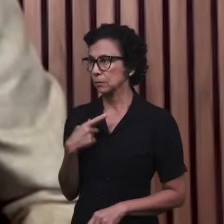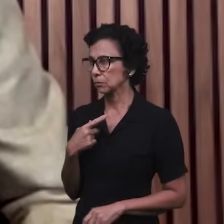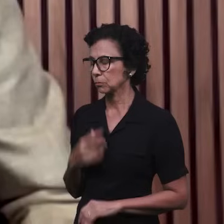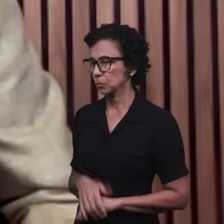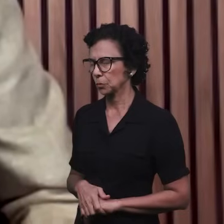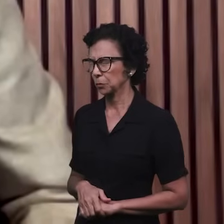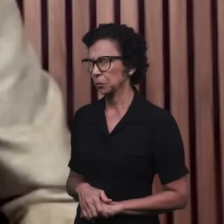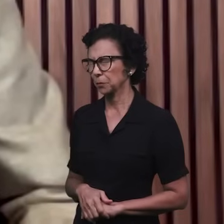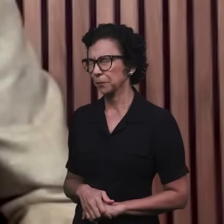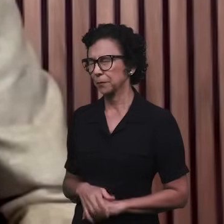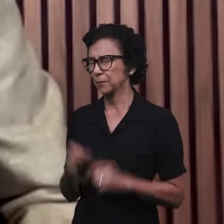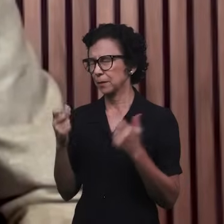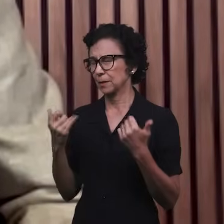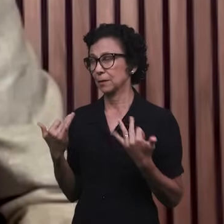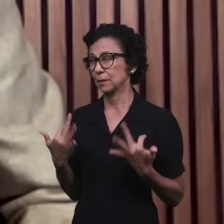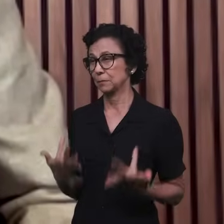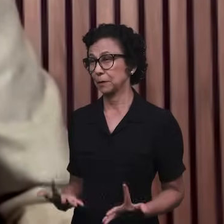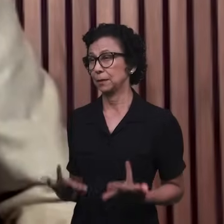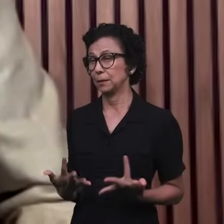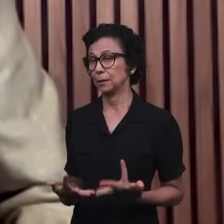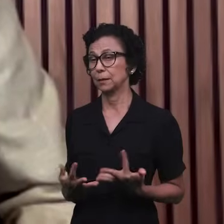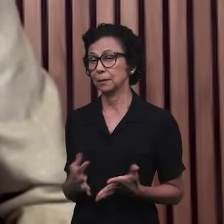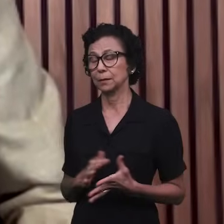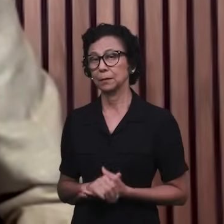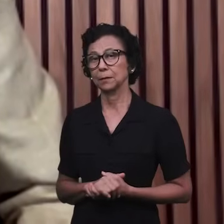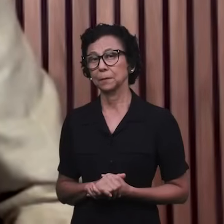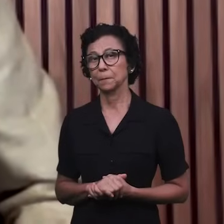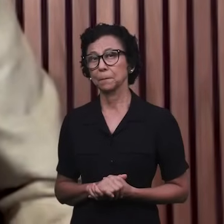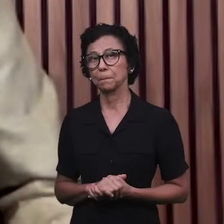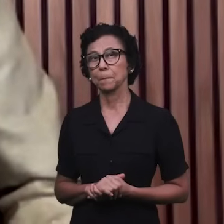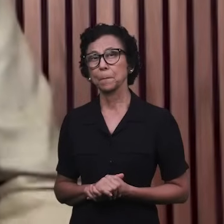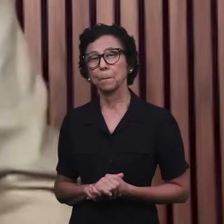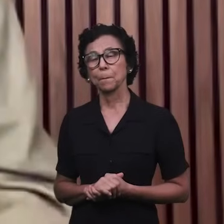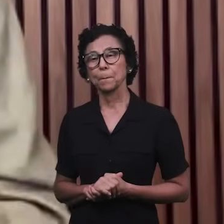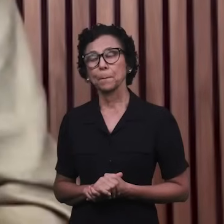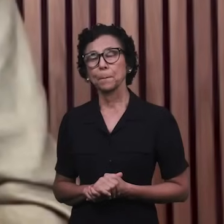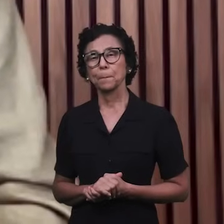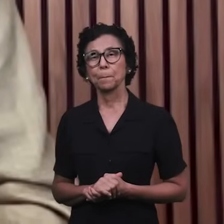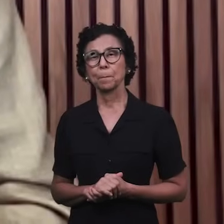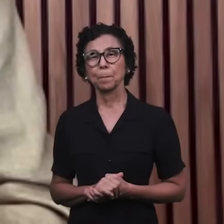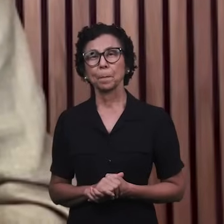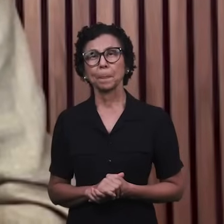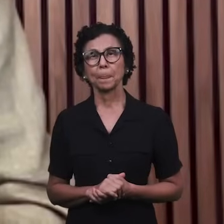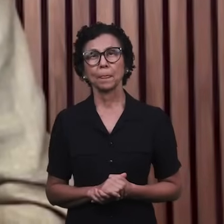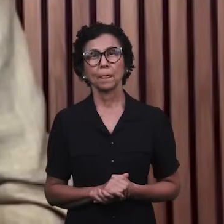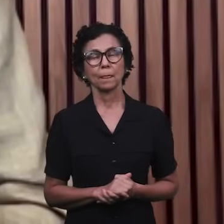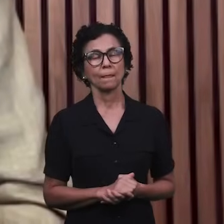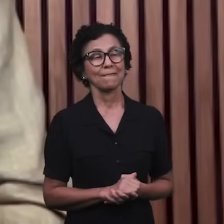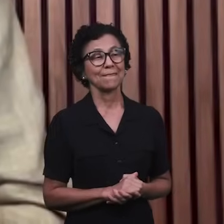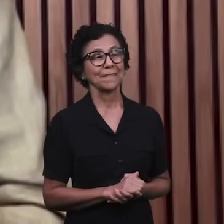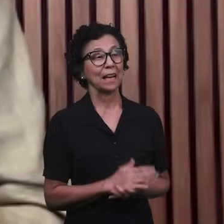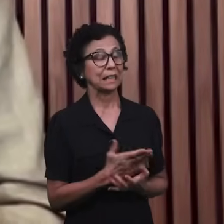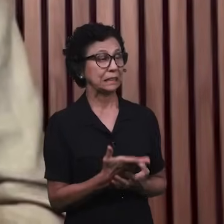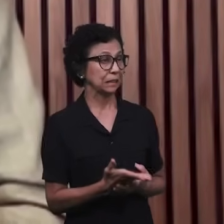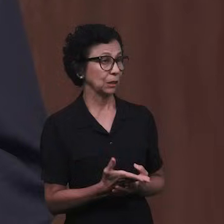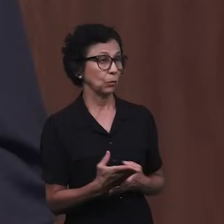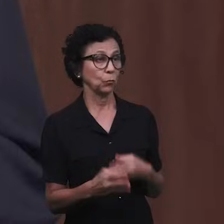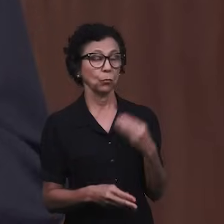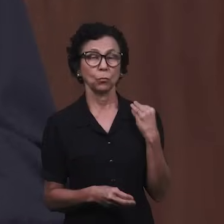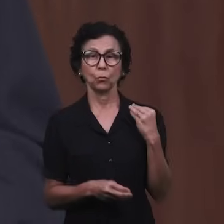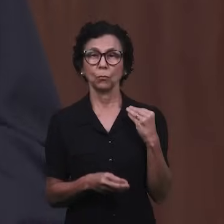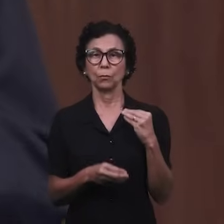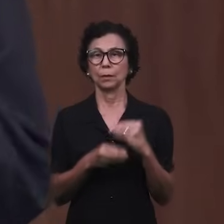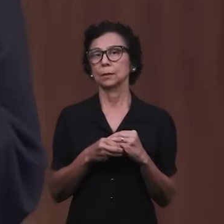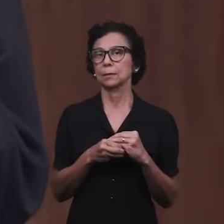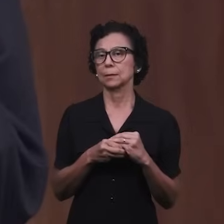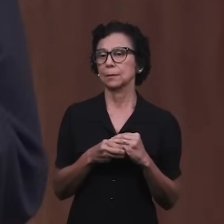você para destacar um pouco mais a forma da avaliação do rei sobre Perfeitamente. esses jovens. Perfeitamente.